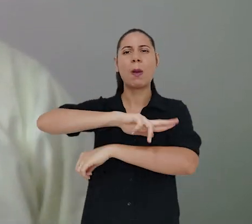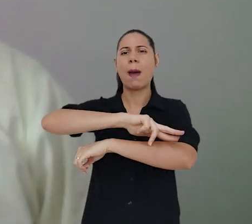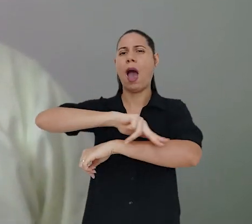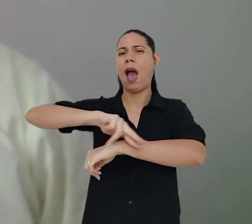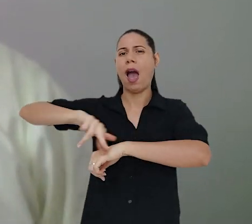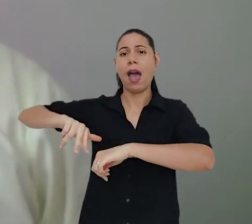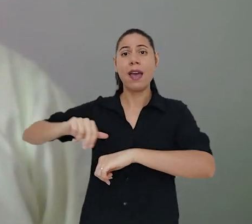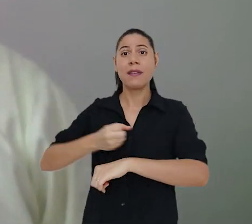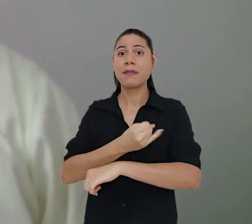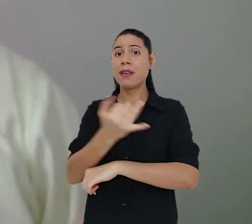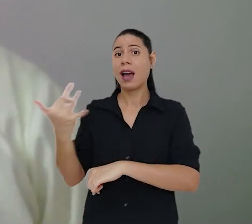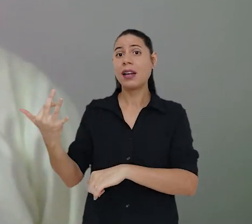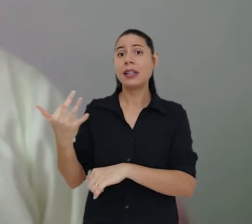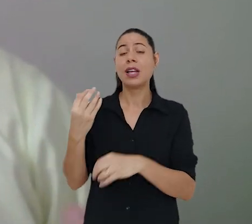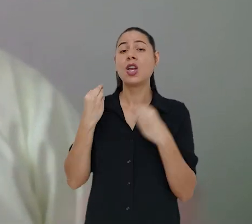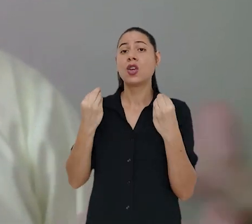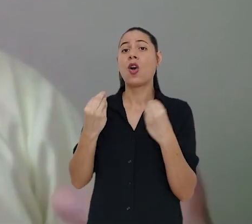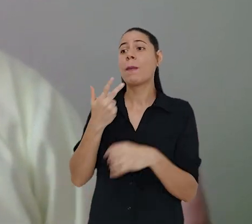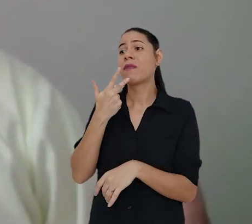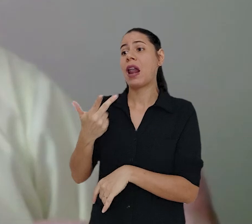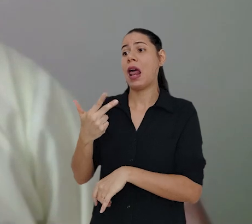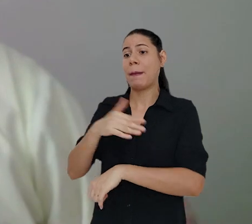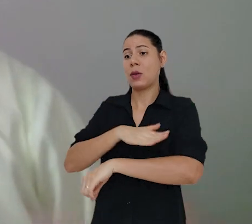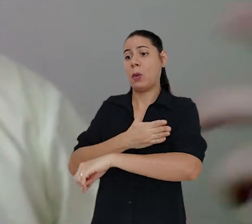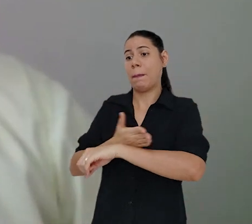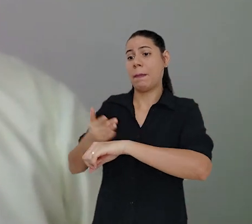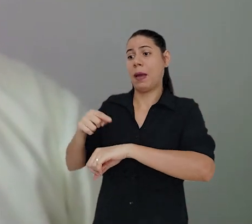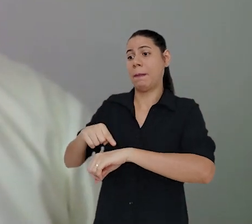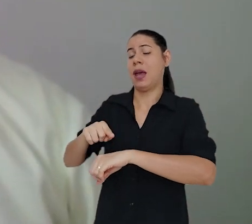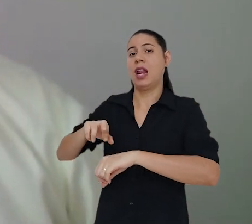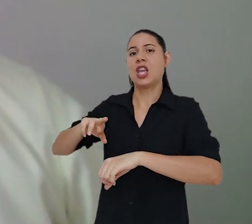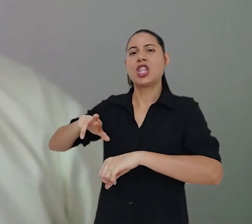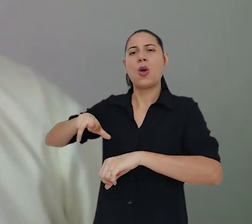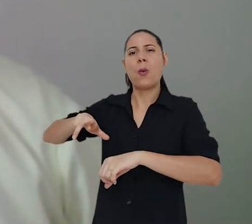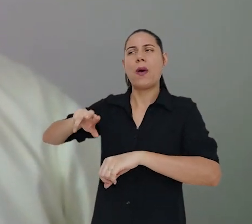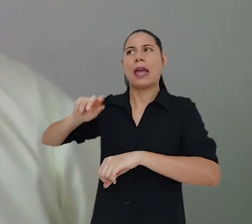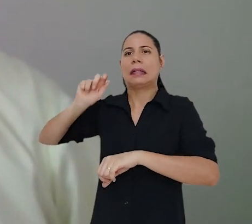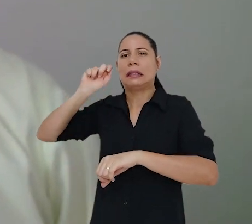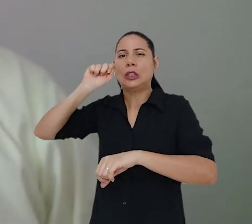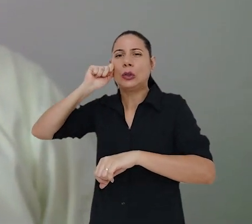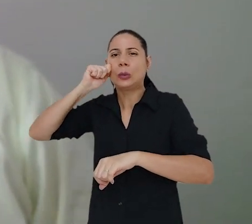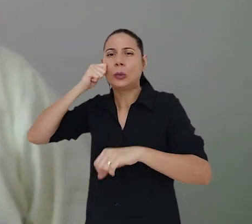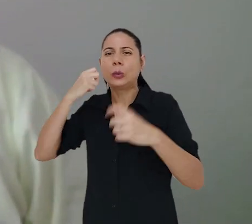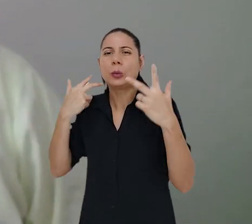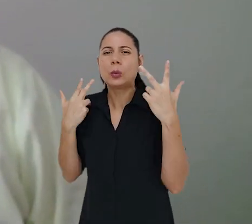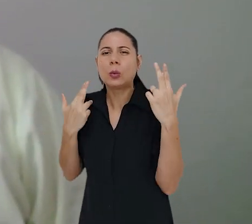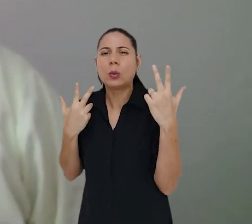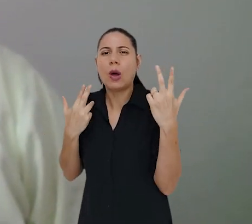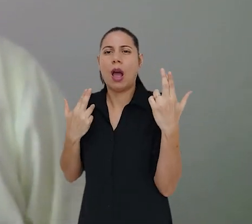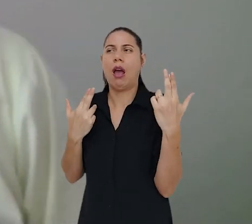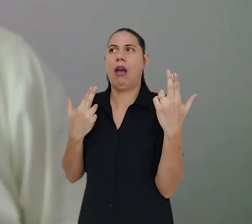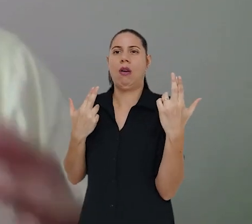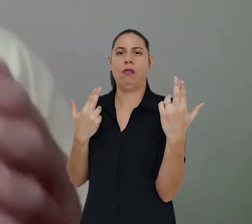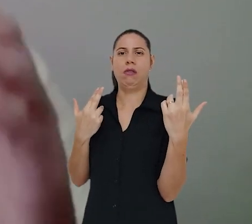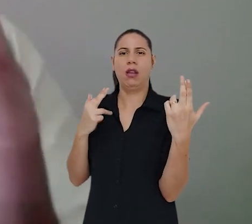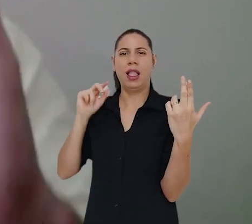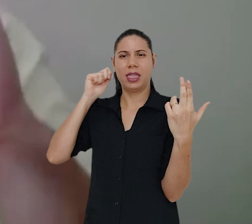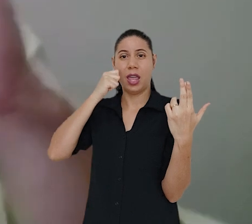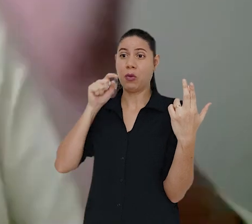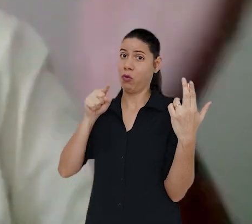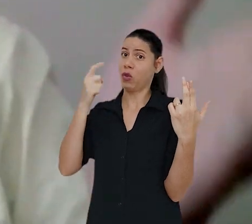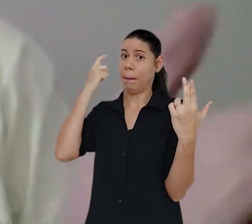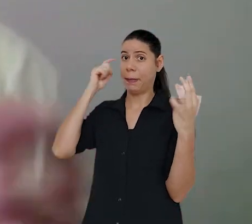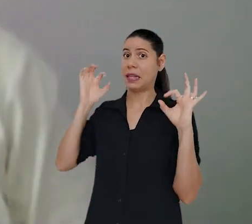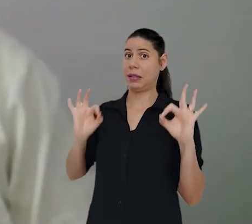pode afirmar que uma pessoa, por ter um tom de pele não tão escuro quanto se na